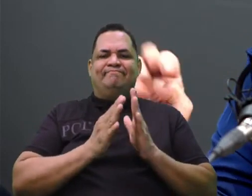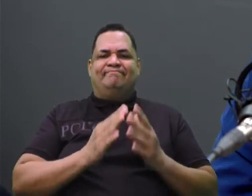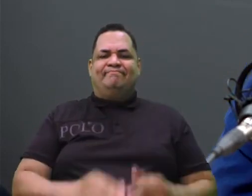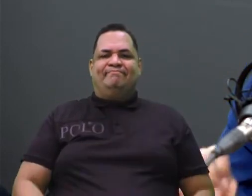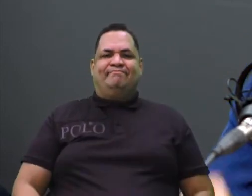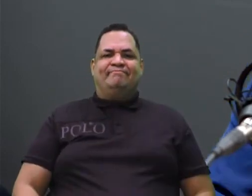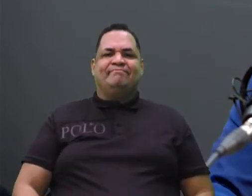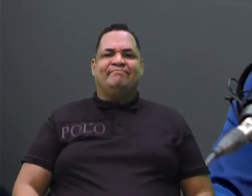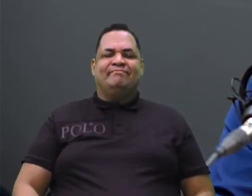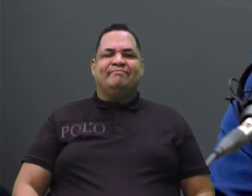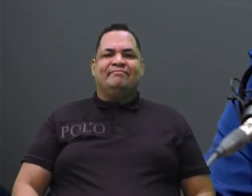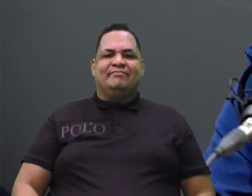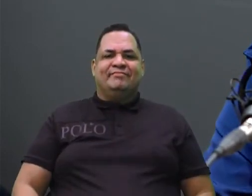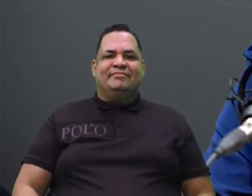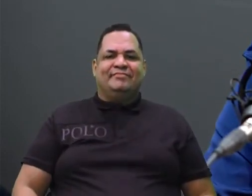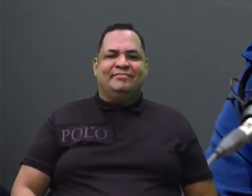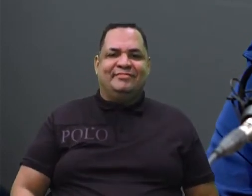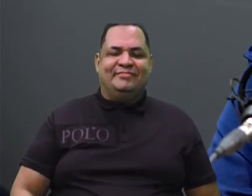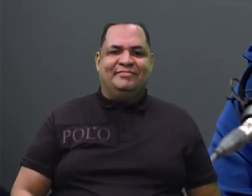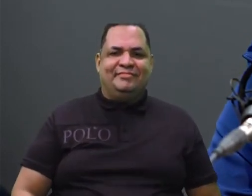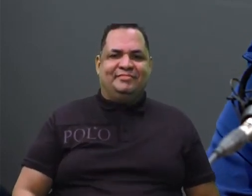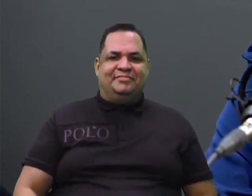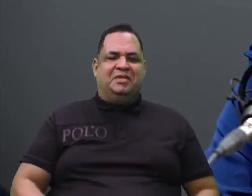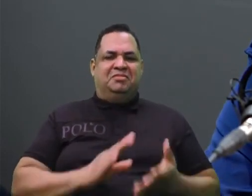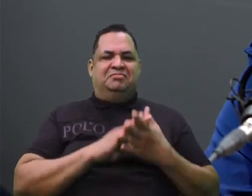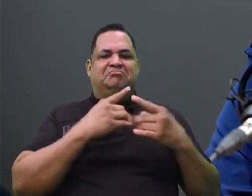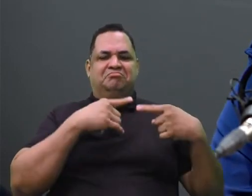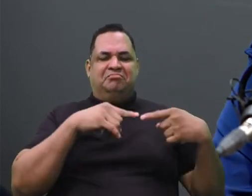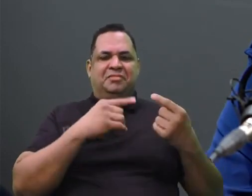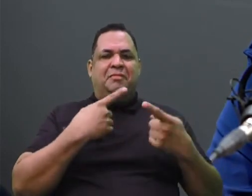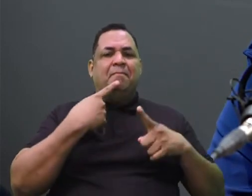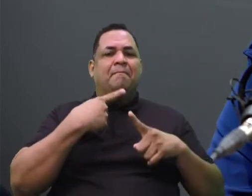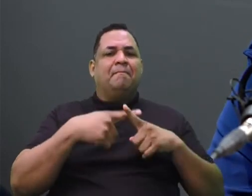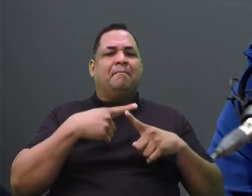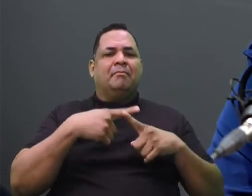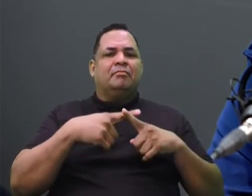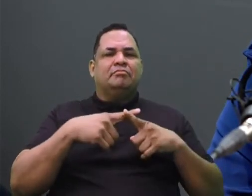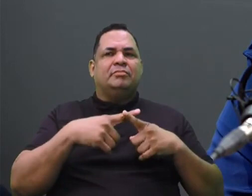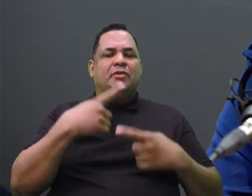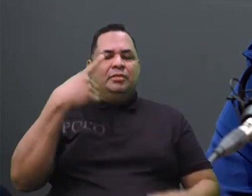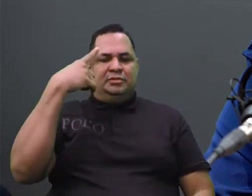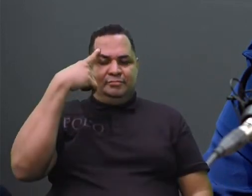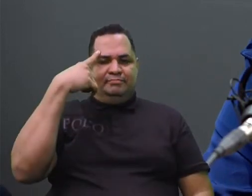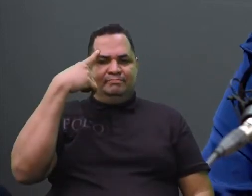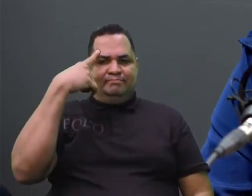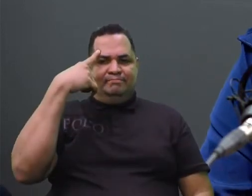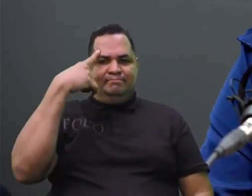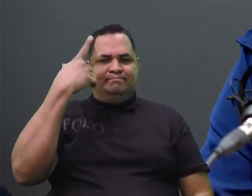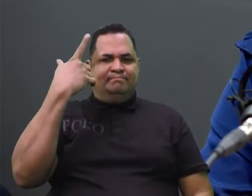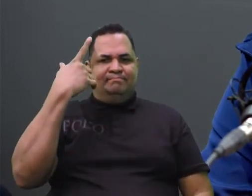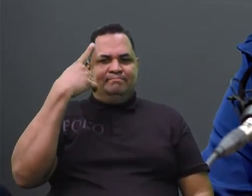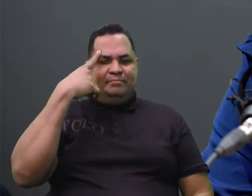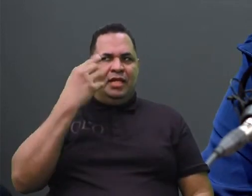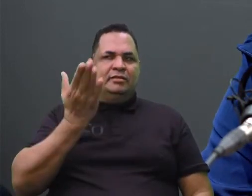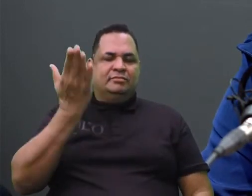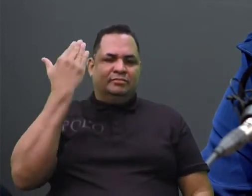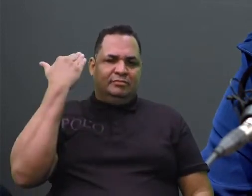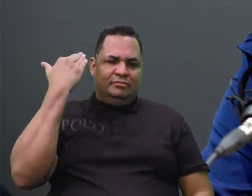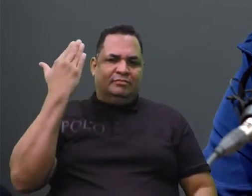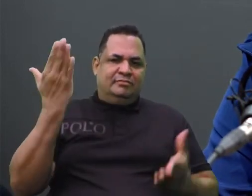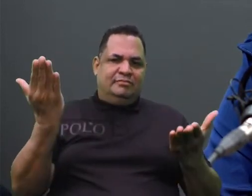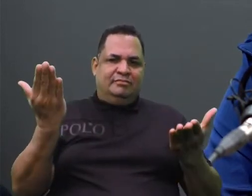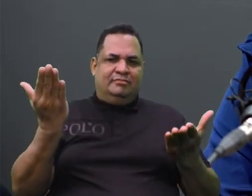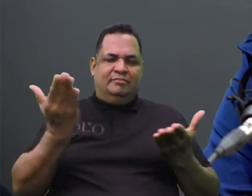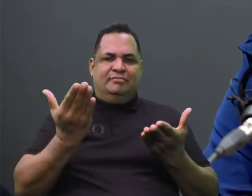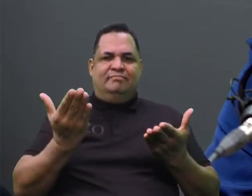fundamentalista. Era absolutamente contra, porque na minha visão da época,